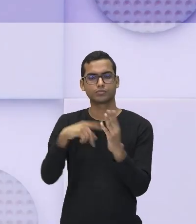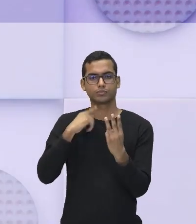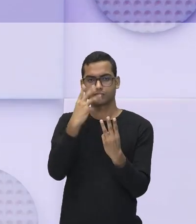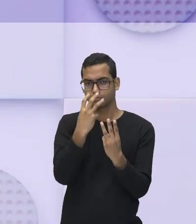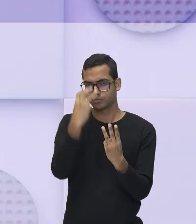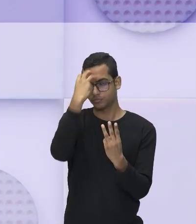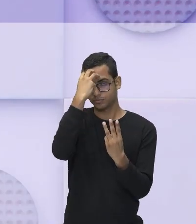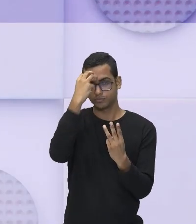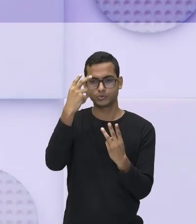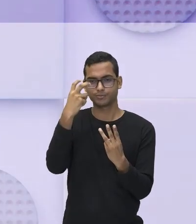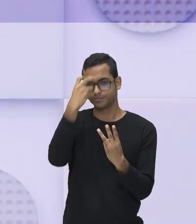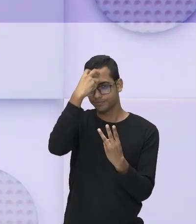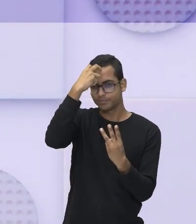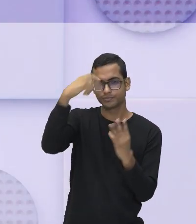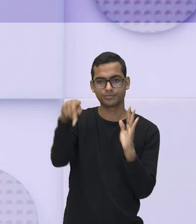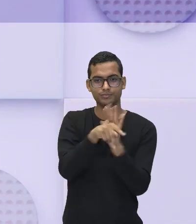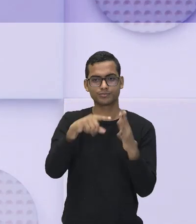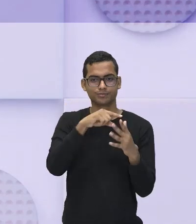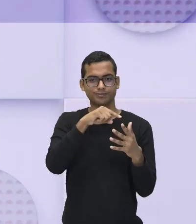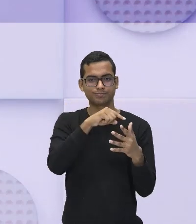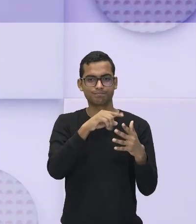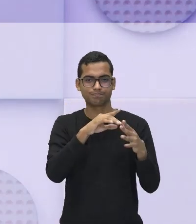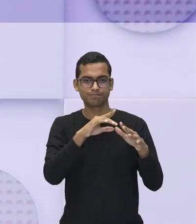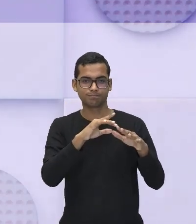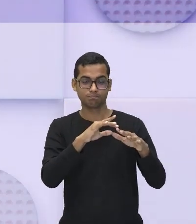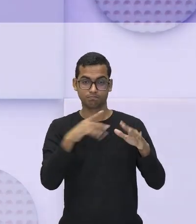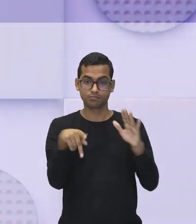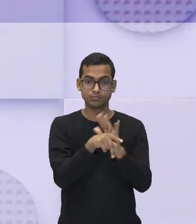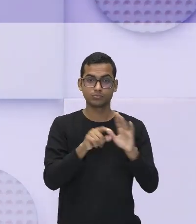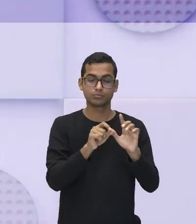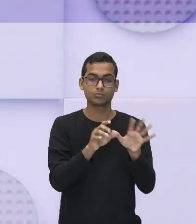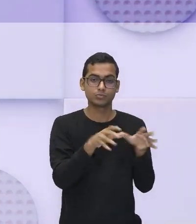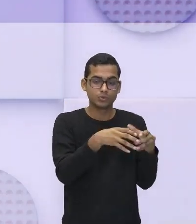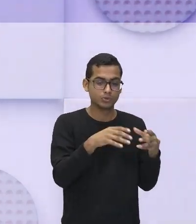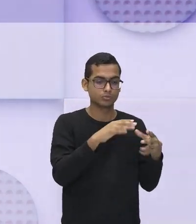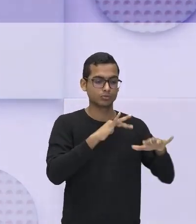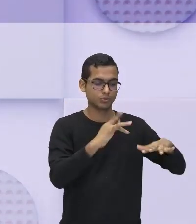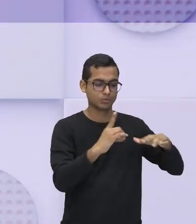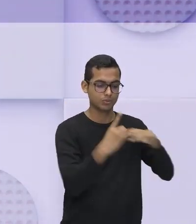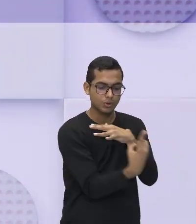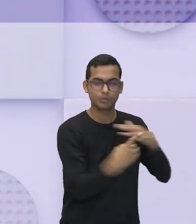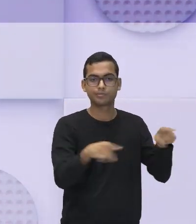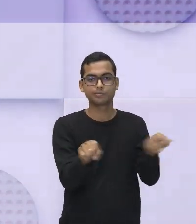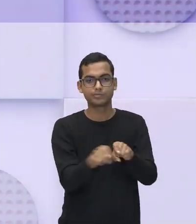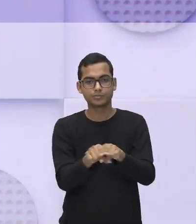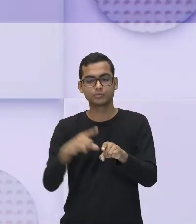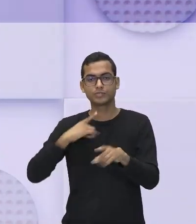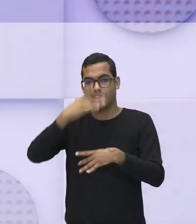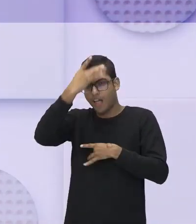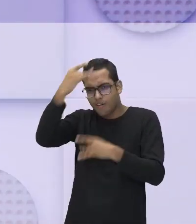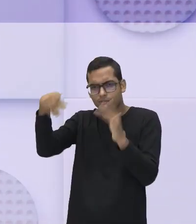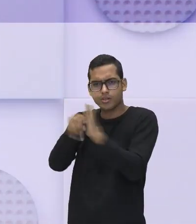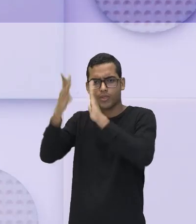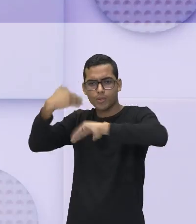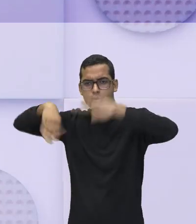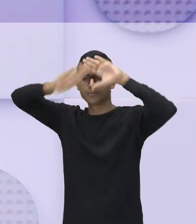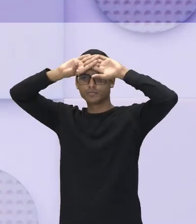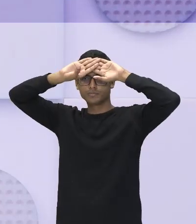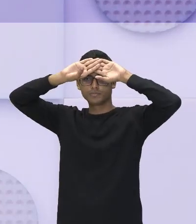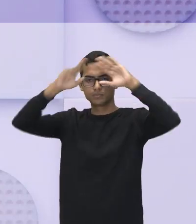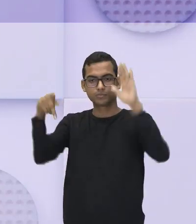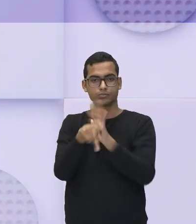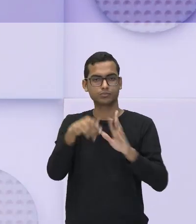a fé nos orixás. Isso tudo vai ser simbolizado pela religião que eu